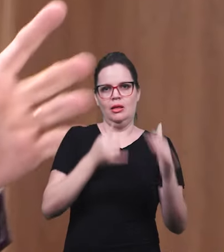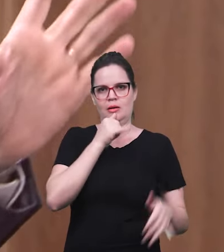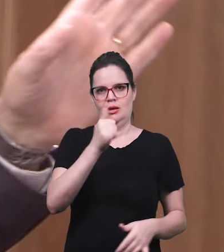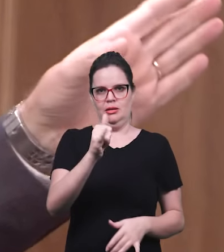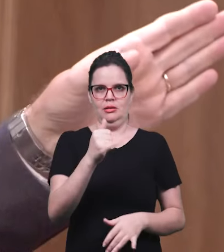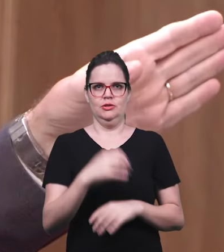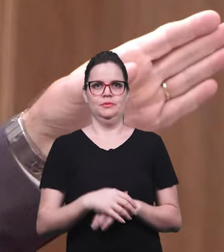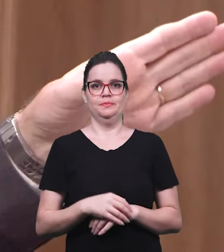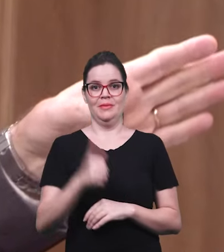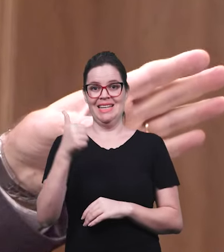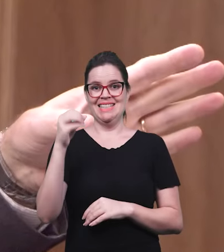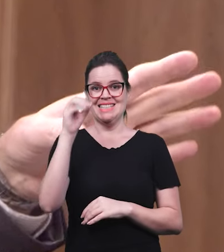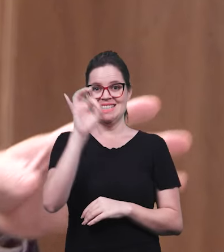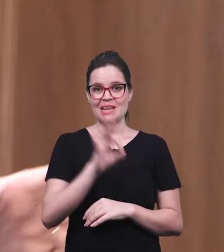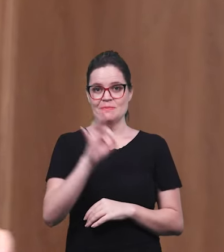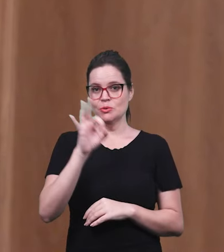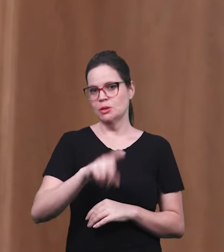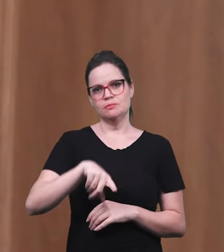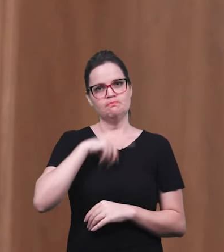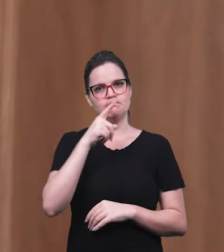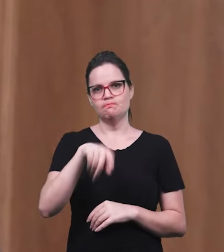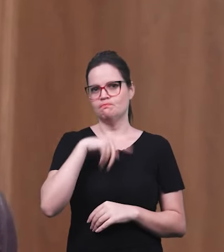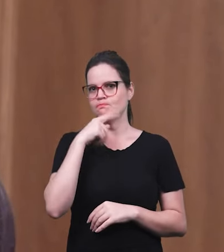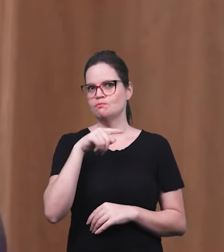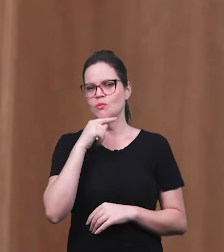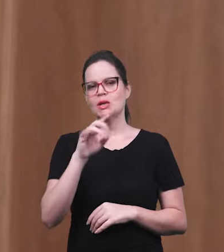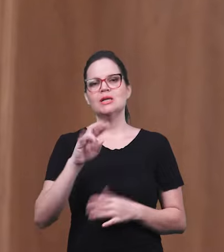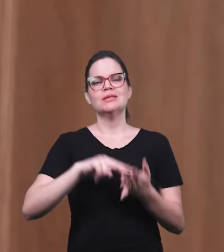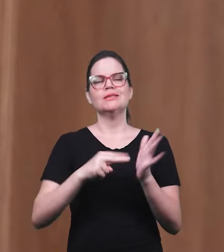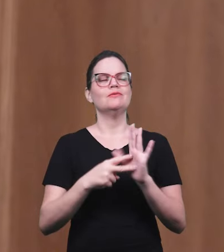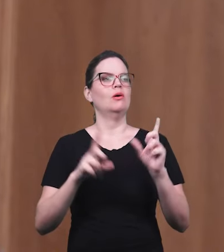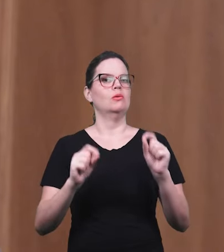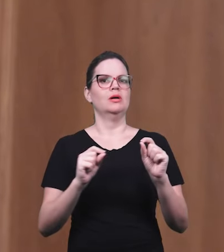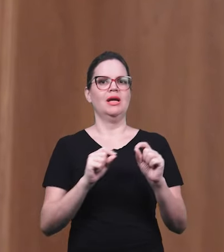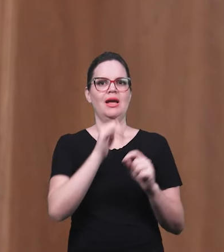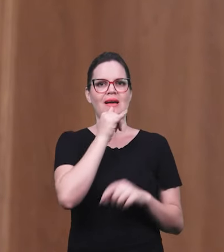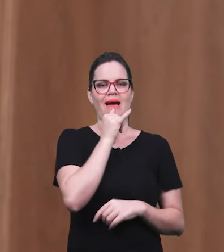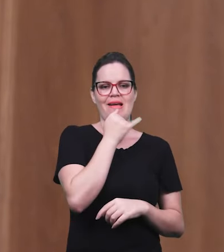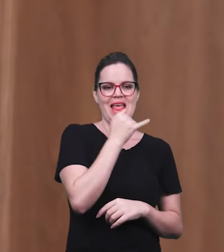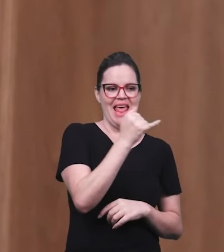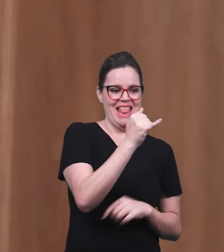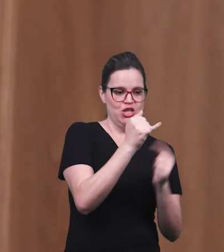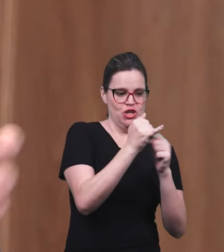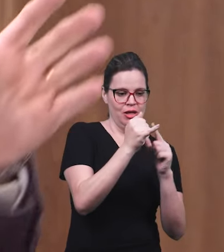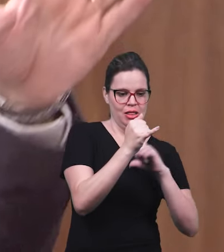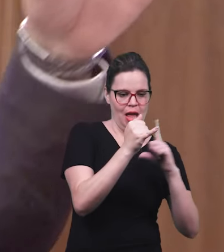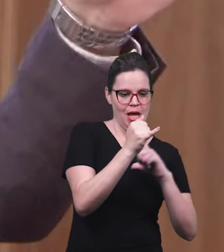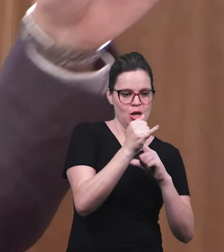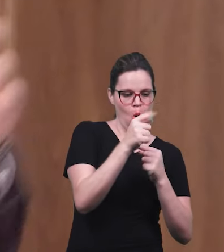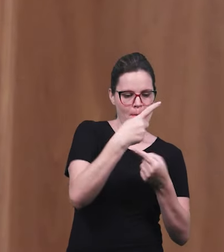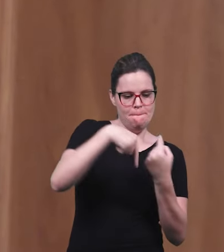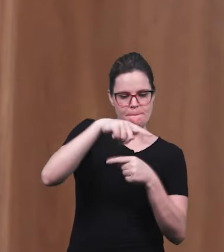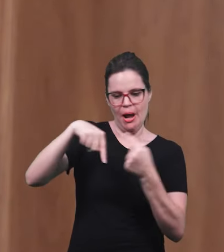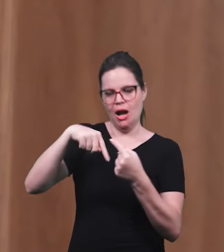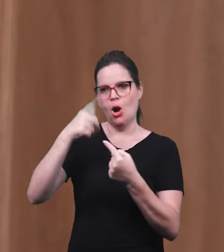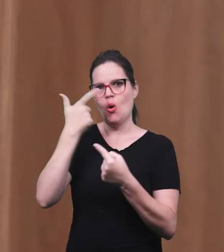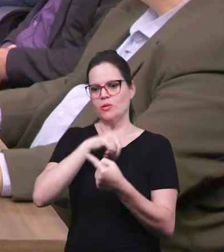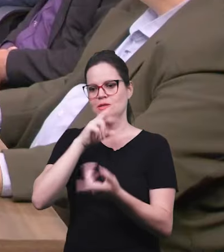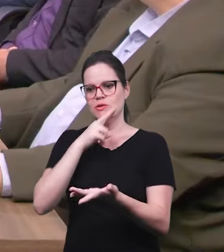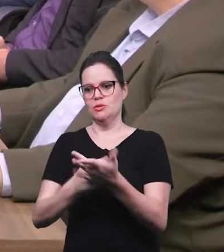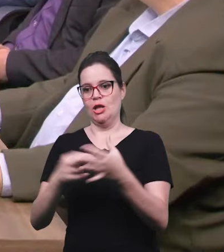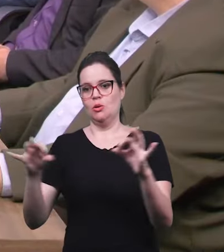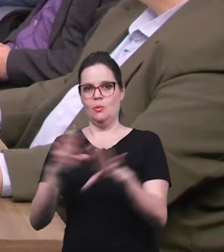é. 100% de eficiência seria usar toda a energia para um trabalho. Né? Nós temos aqui 2 exemplos muito